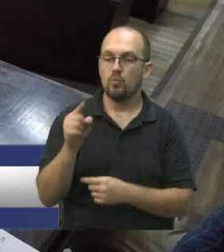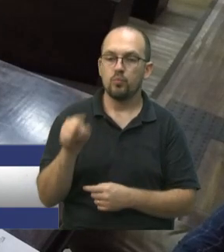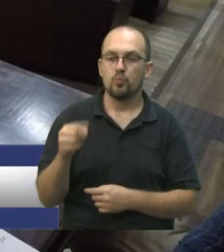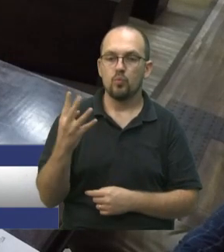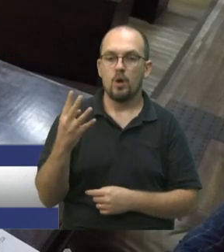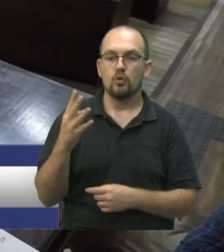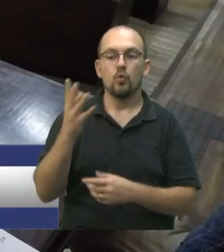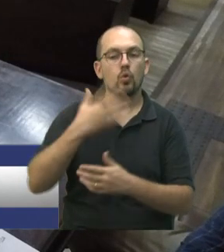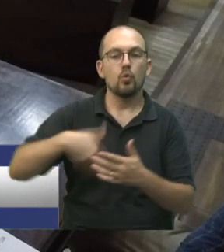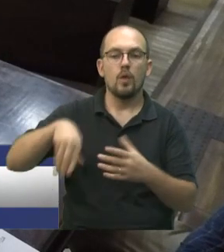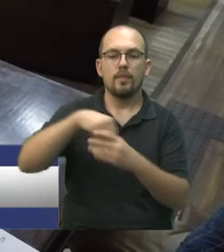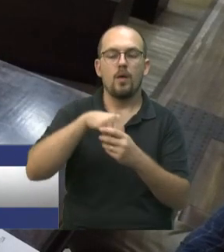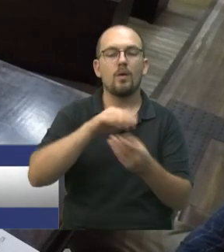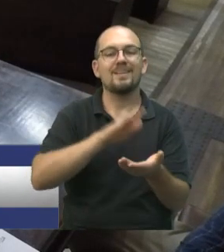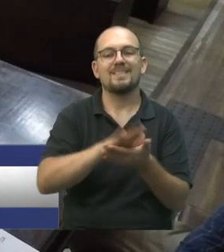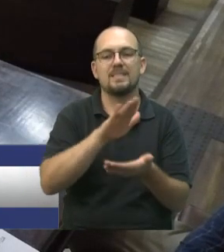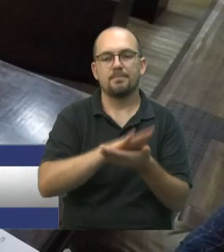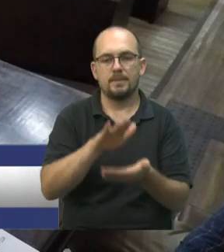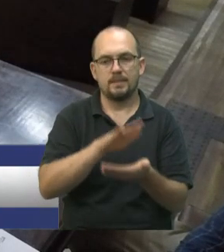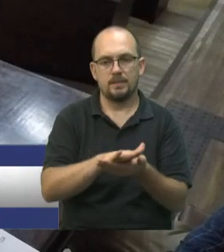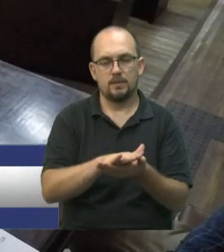despesa,